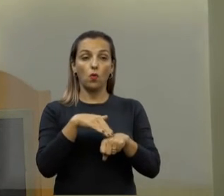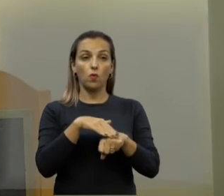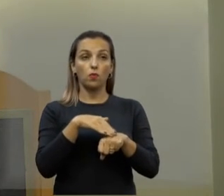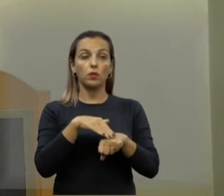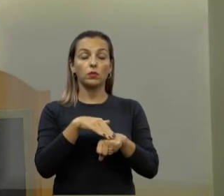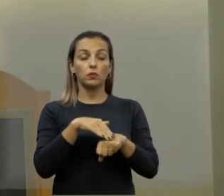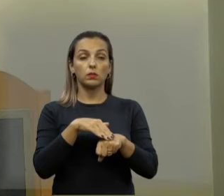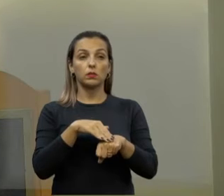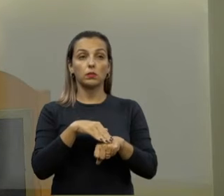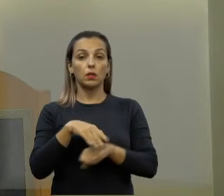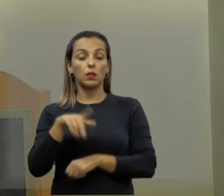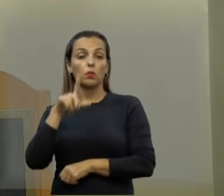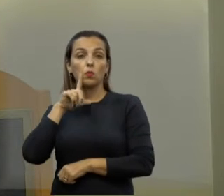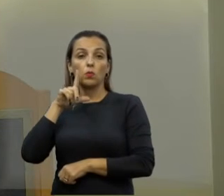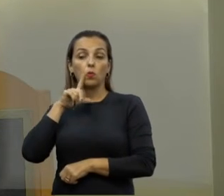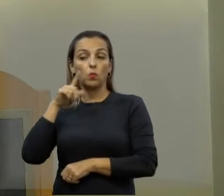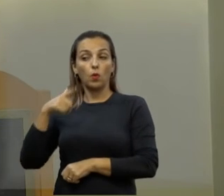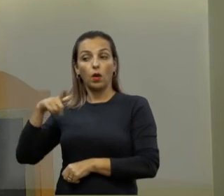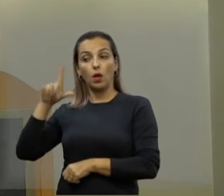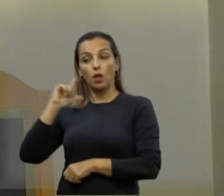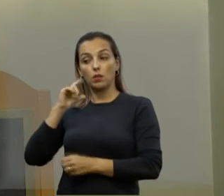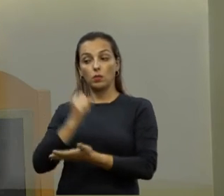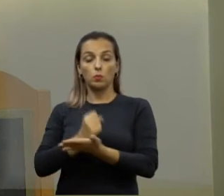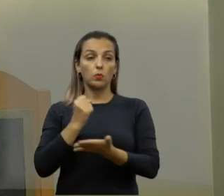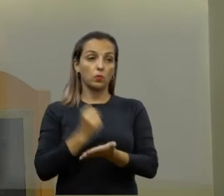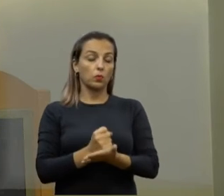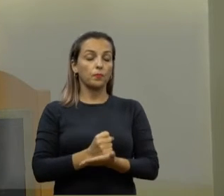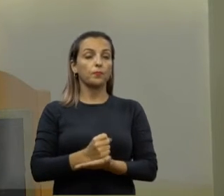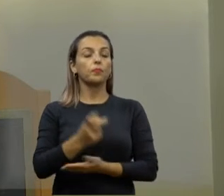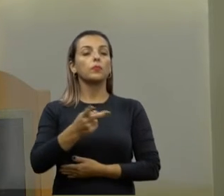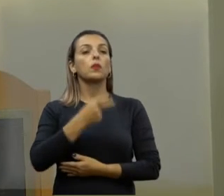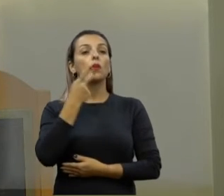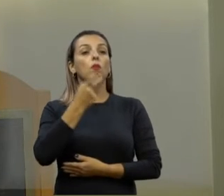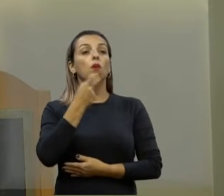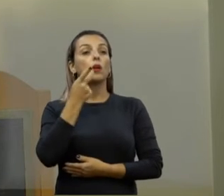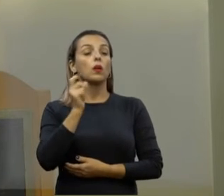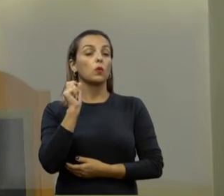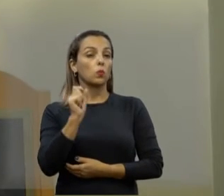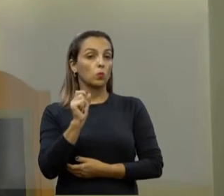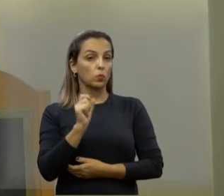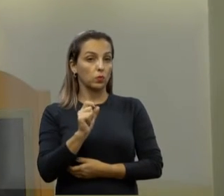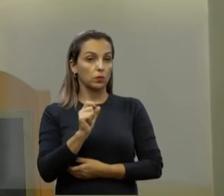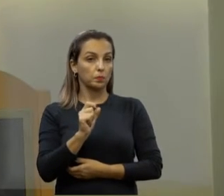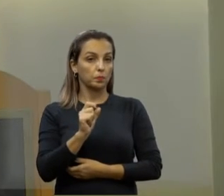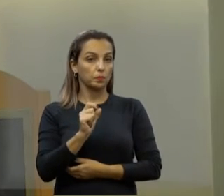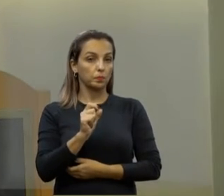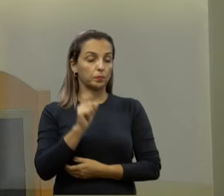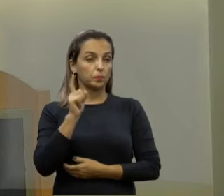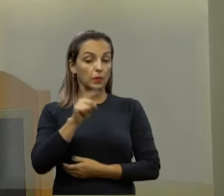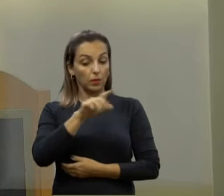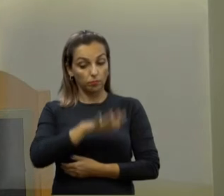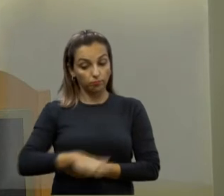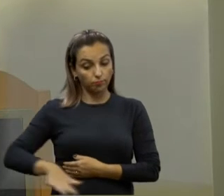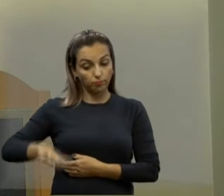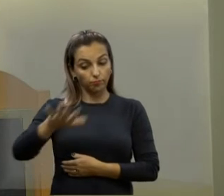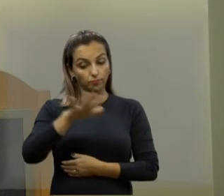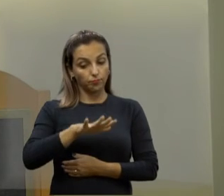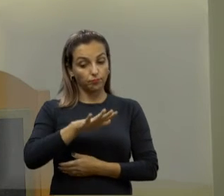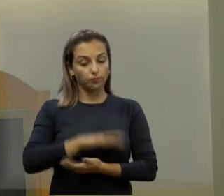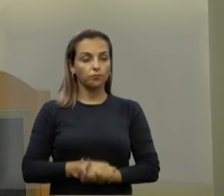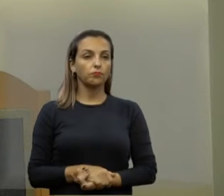dele protocolasse emenda e o discurso dele foi no sentido de tornar mais geral